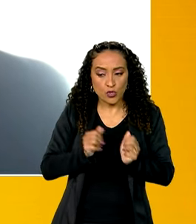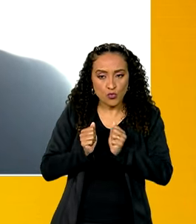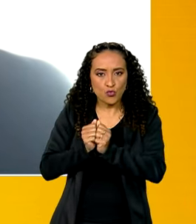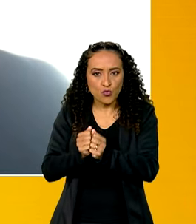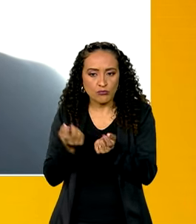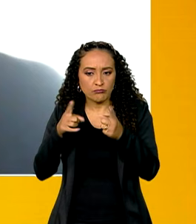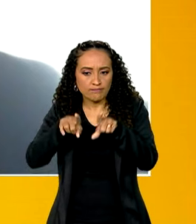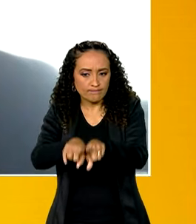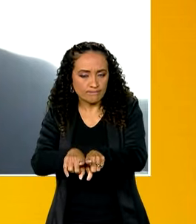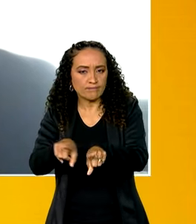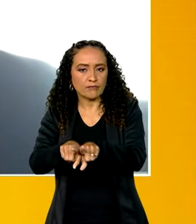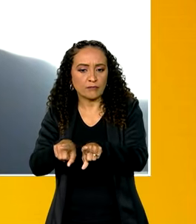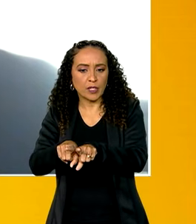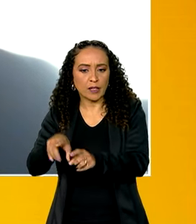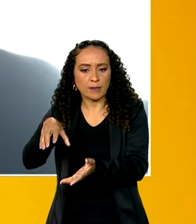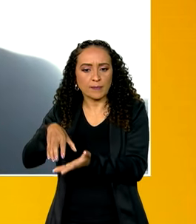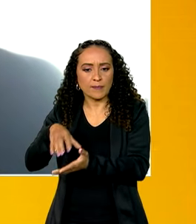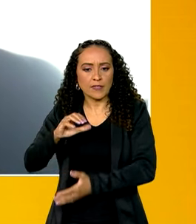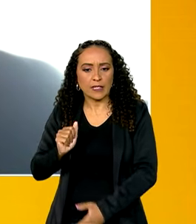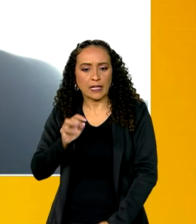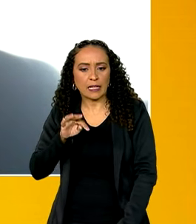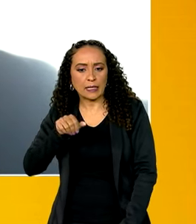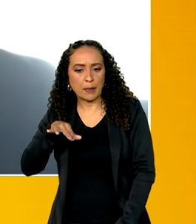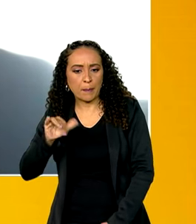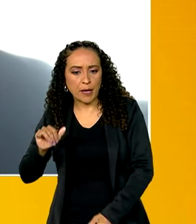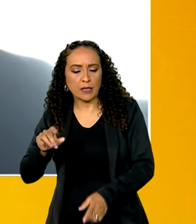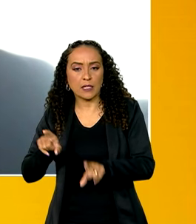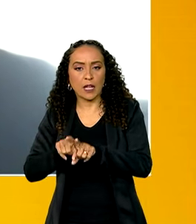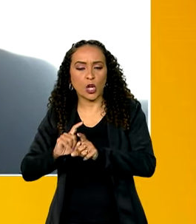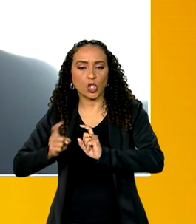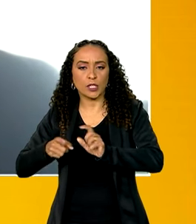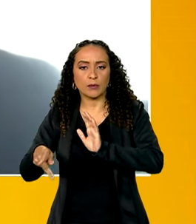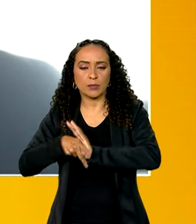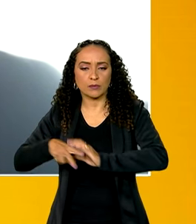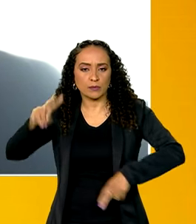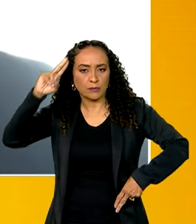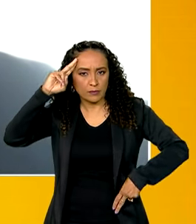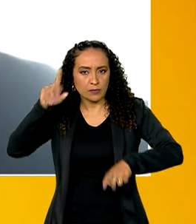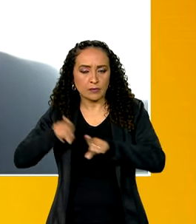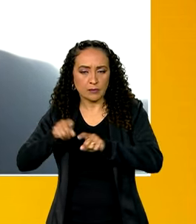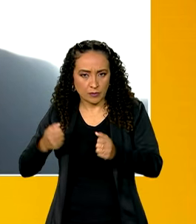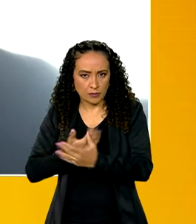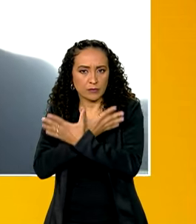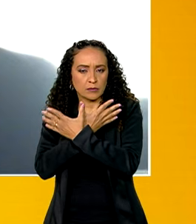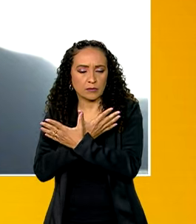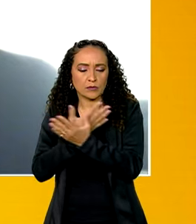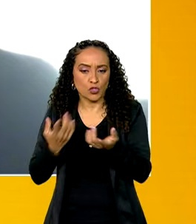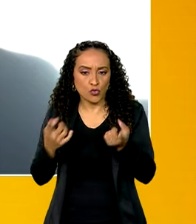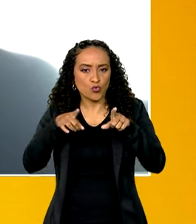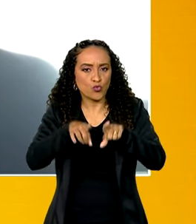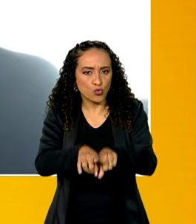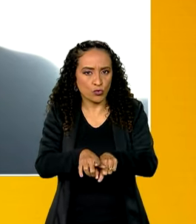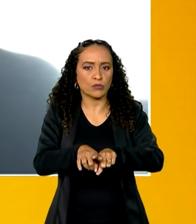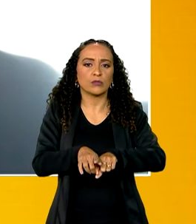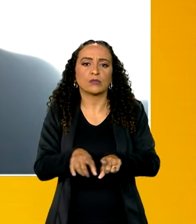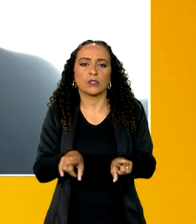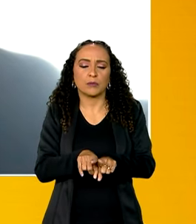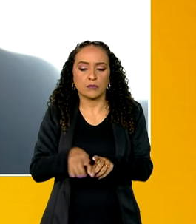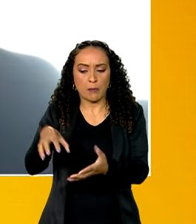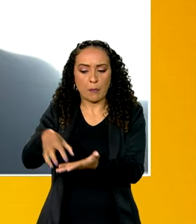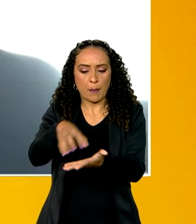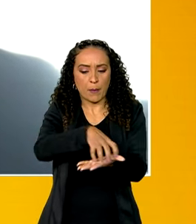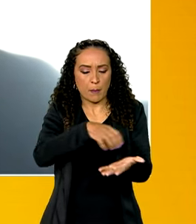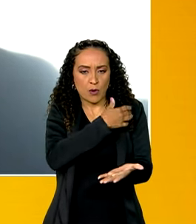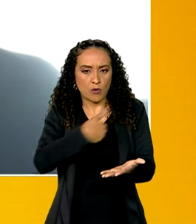também com a Operação Catrimani, que é coordenada pelas Forças Armadas, trabalhando conjunto Forças Armadas e os órgãos do